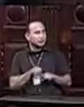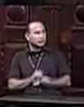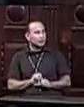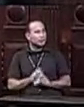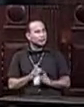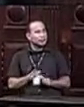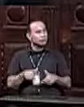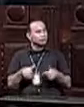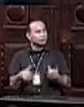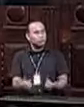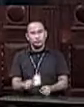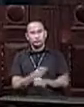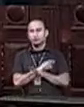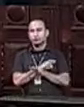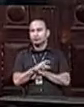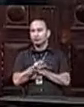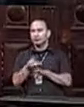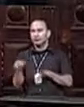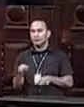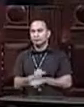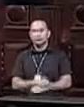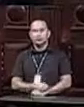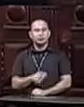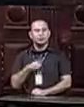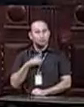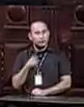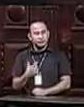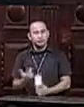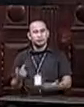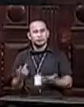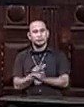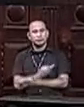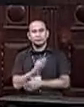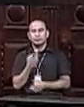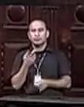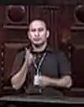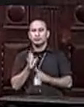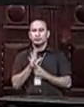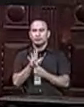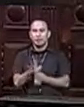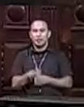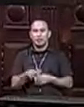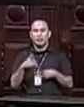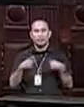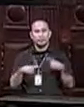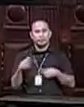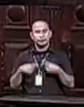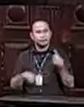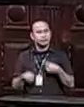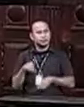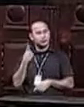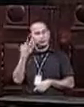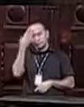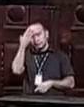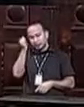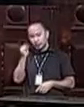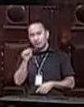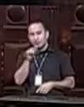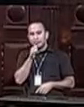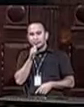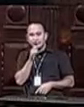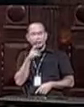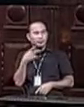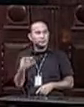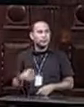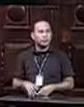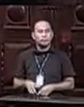variáveis que podem afetar sensivelmente as políticas de incentivo, como sabemos. Por exemplo, tramita